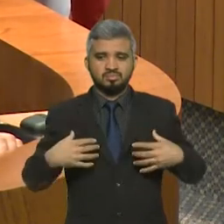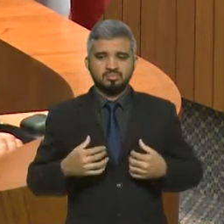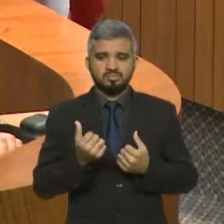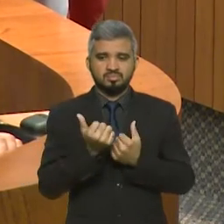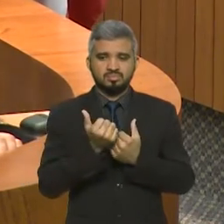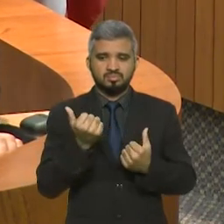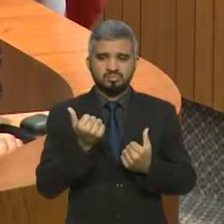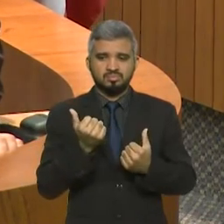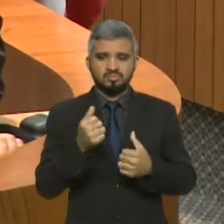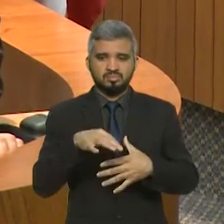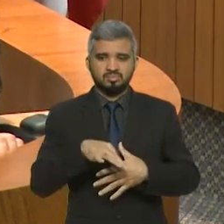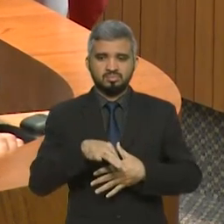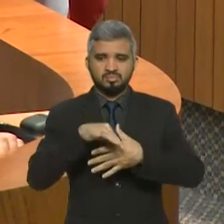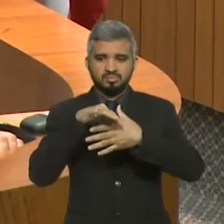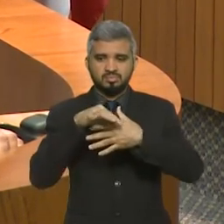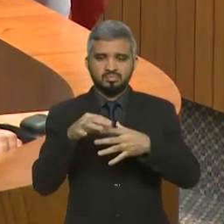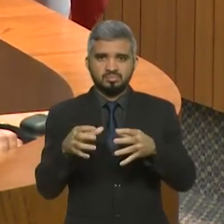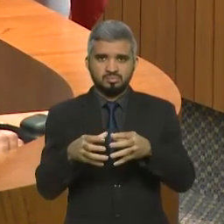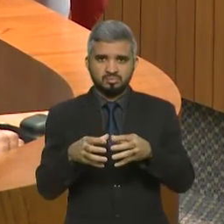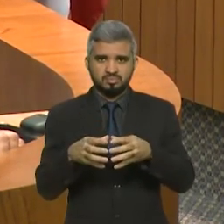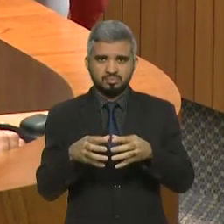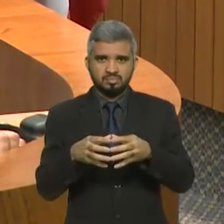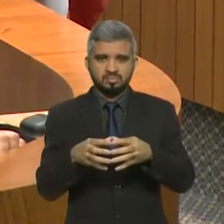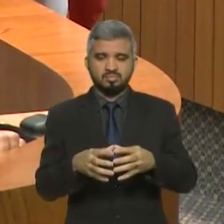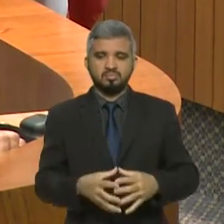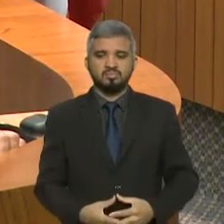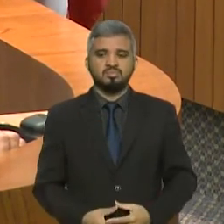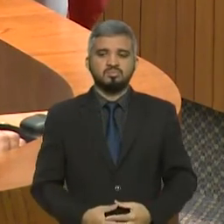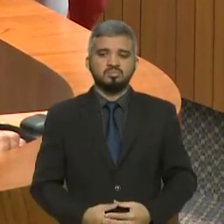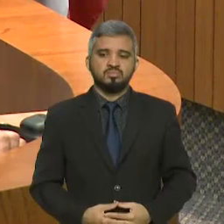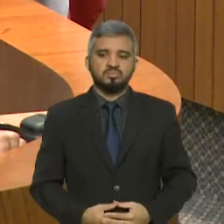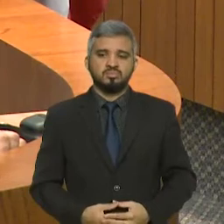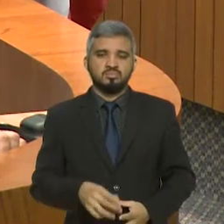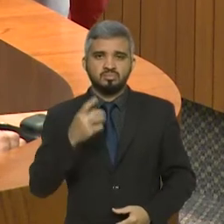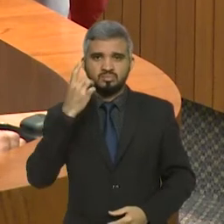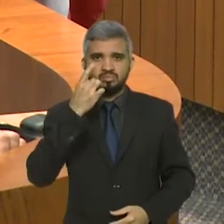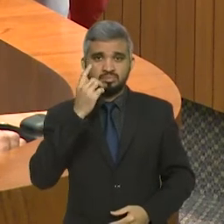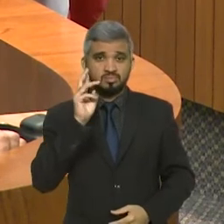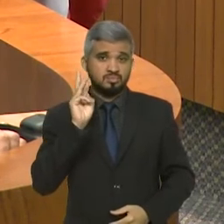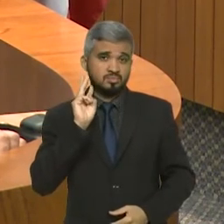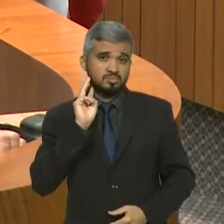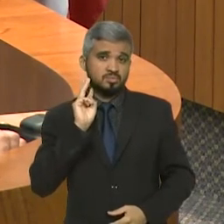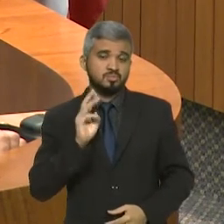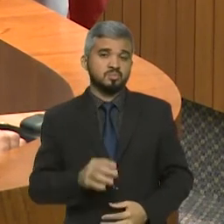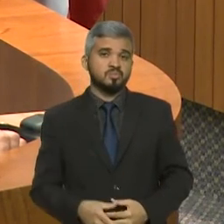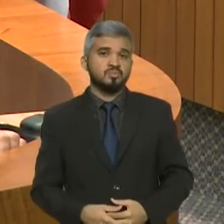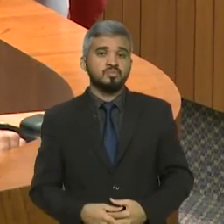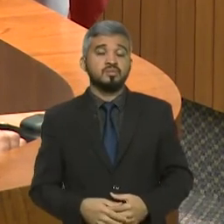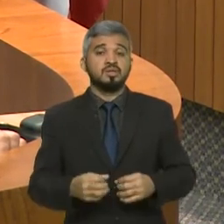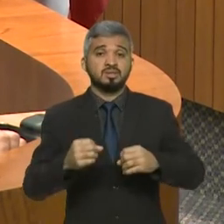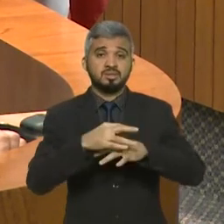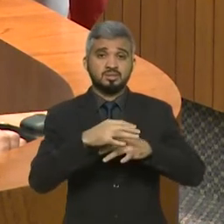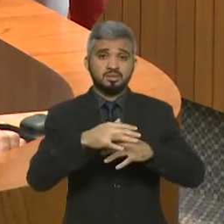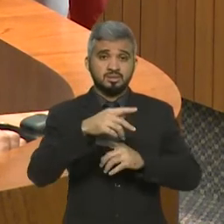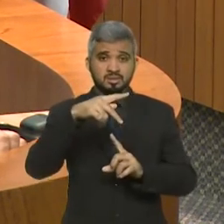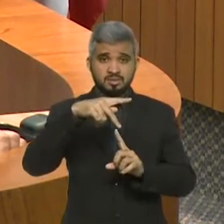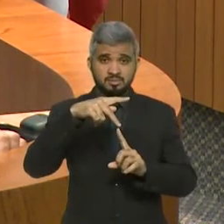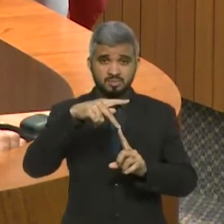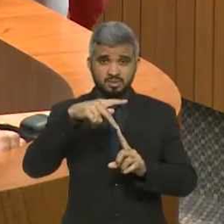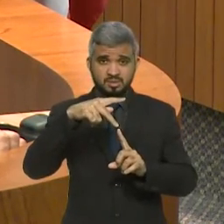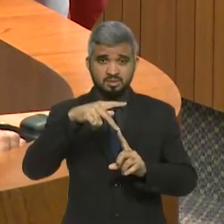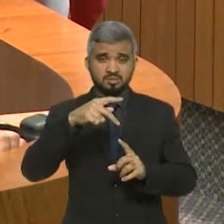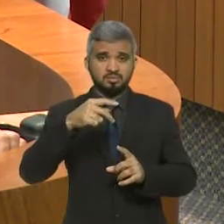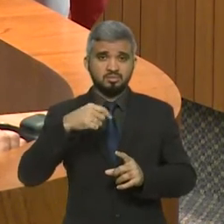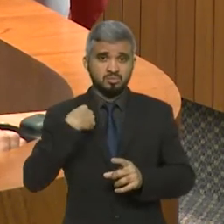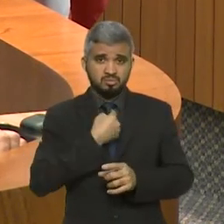vice-líder do nosso bloco, o Hélio do Curso. E na cidade de Pedreiras, nós entregamos essa cesta básica, por entender,